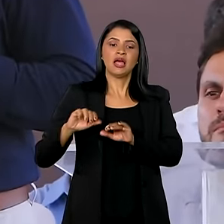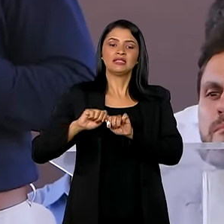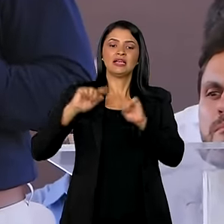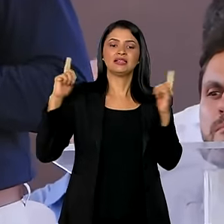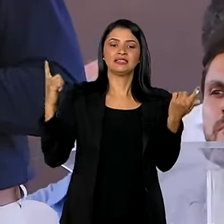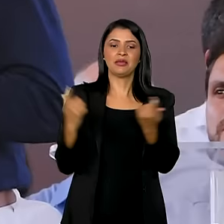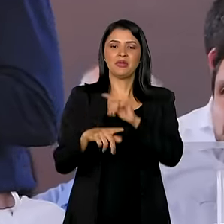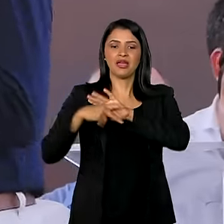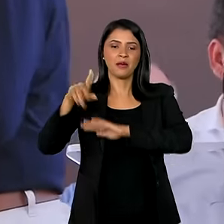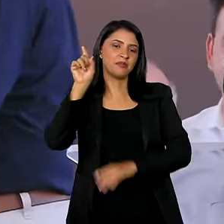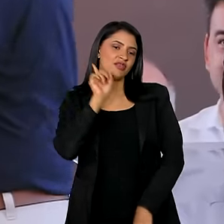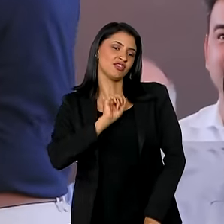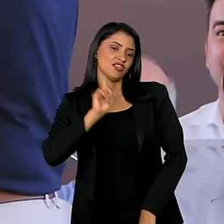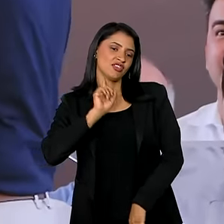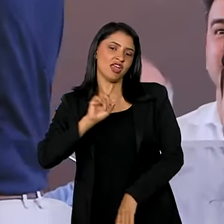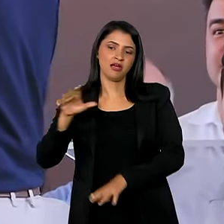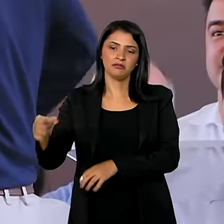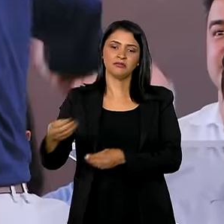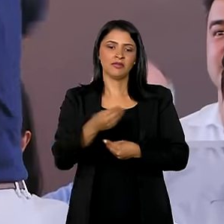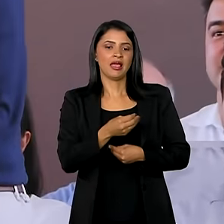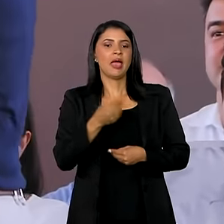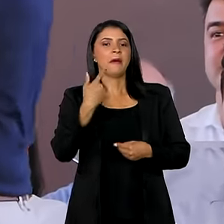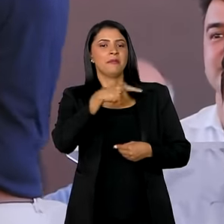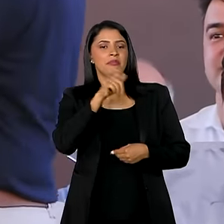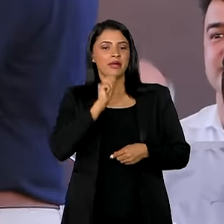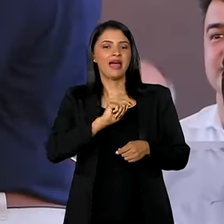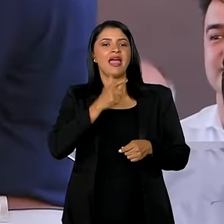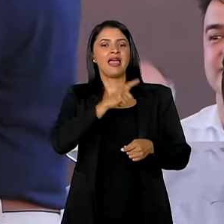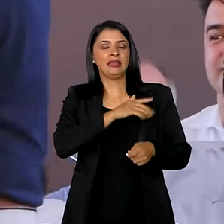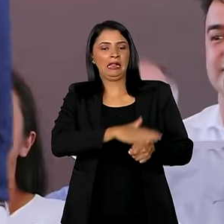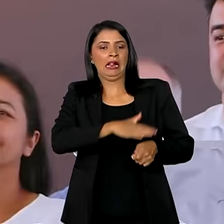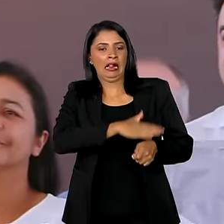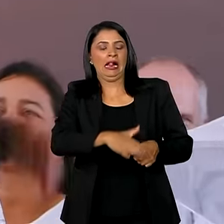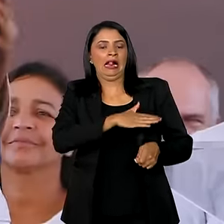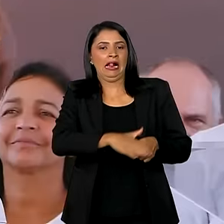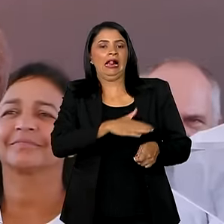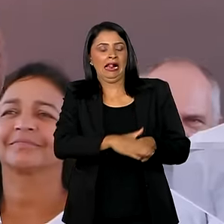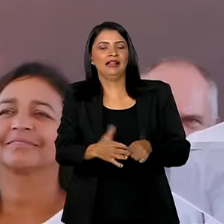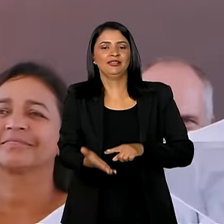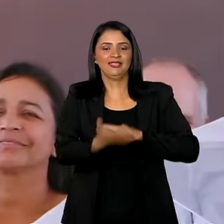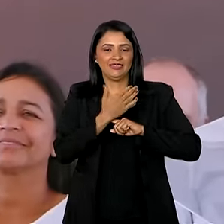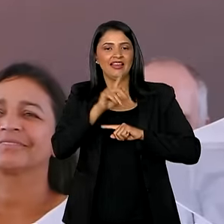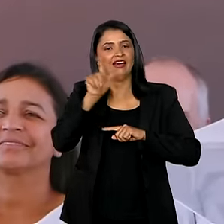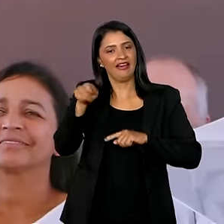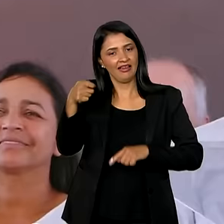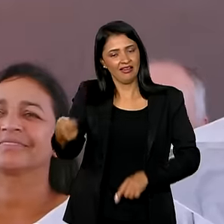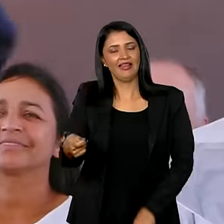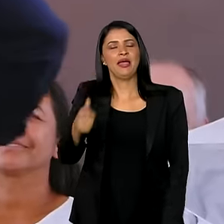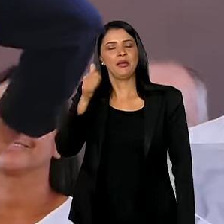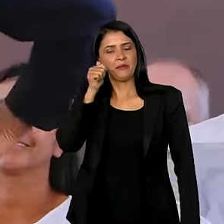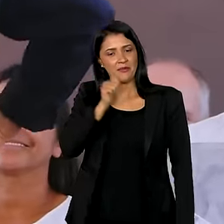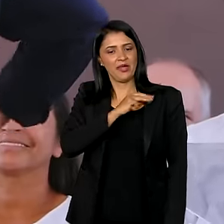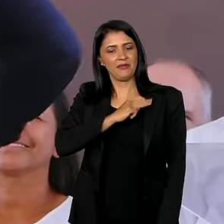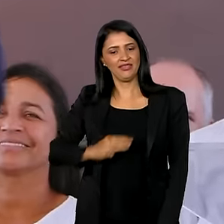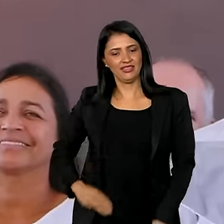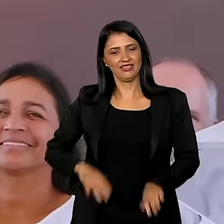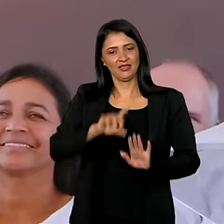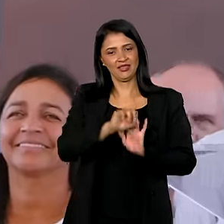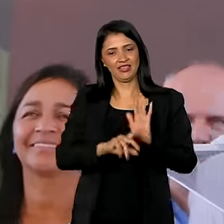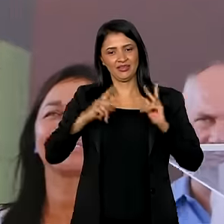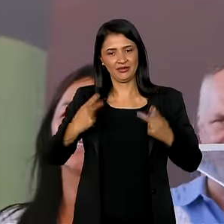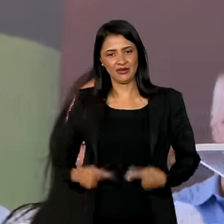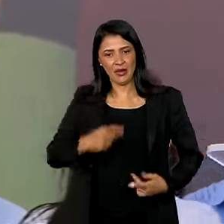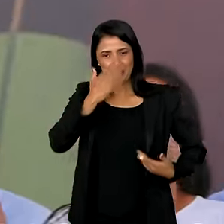Legislativa de Minas Gerais para descascar essa batata fria que é feminista dos direitos humanos. Obrigado,